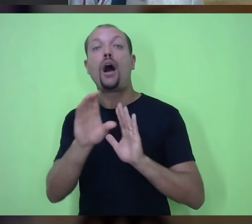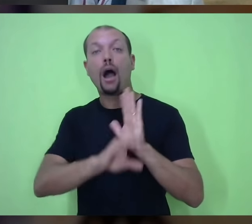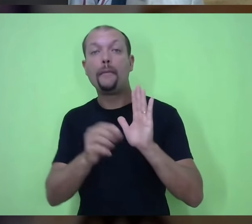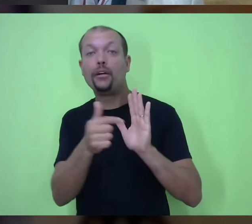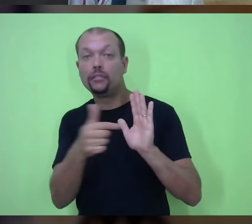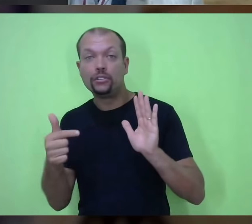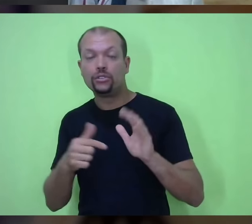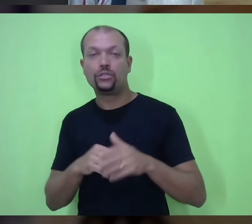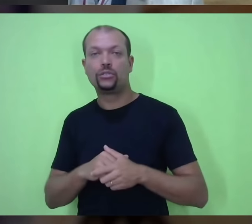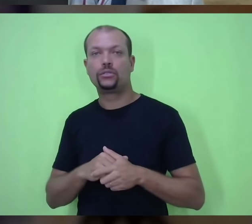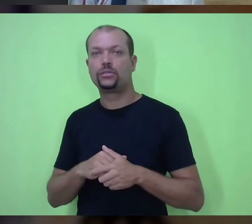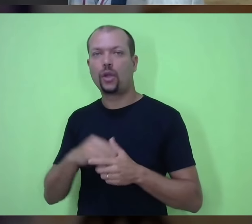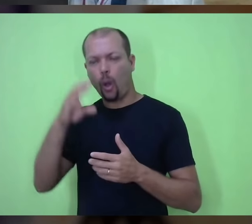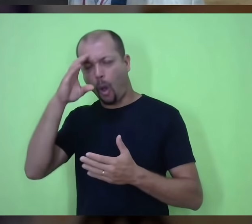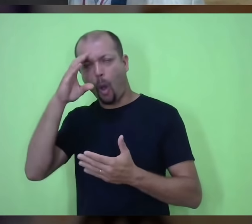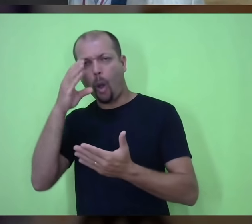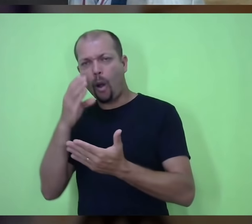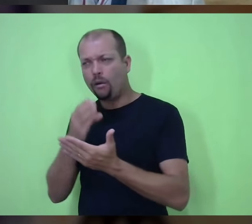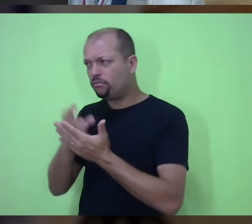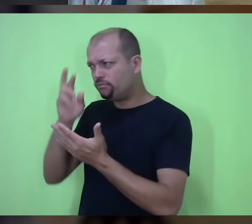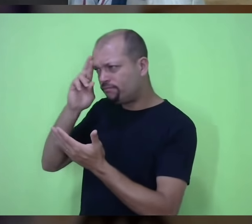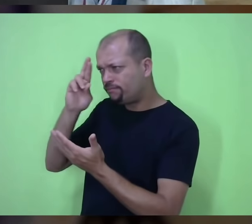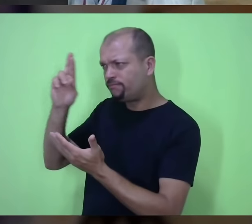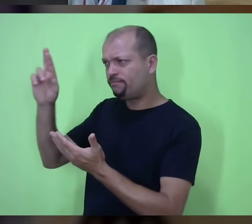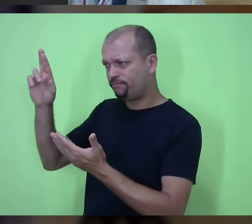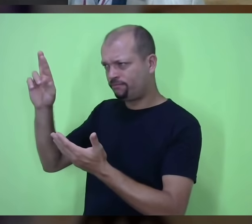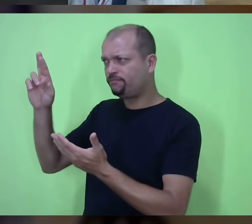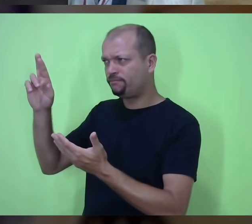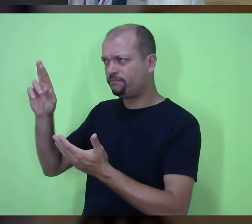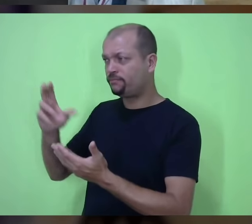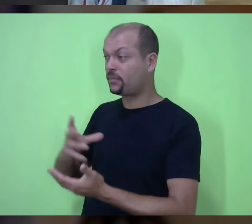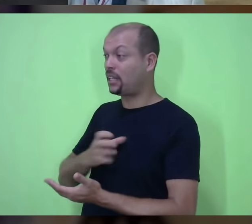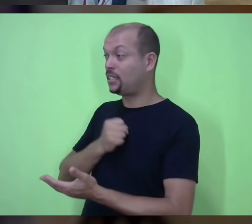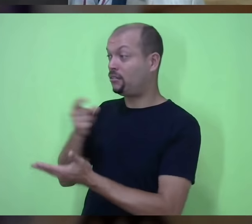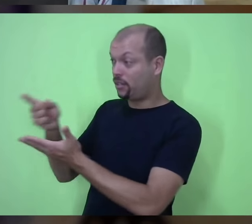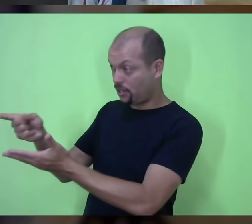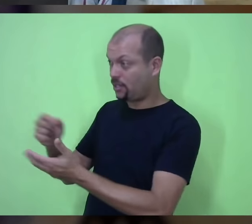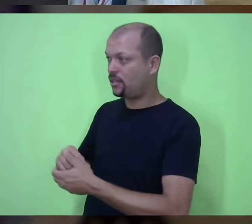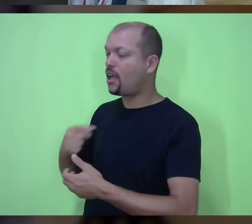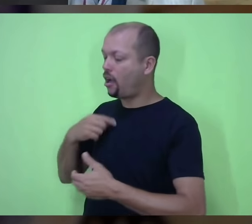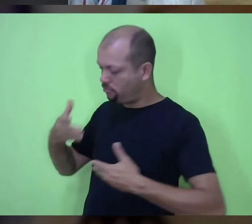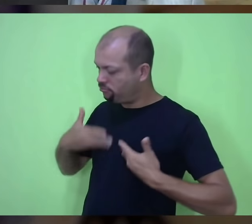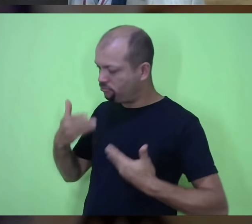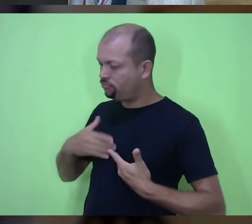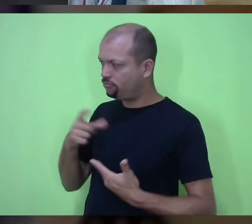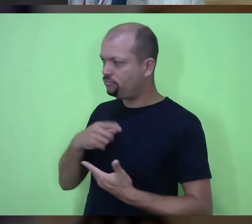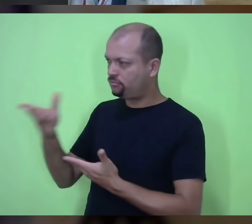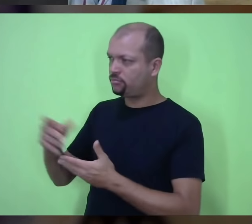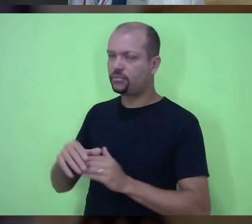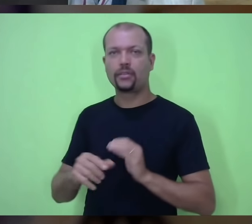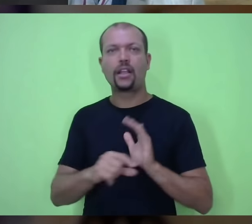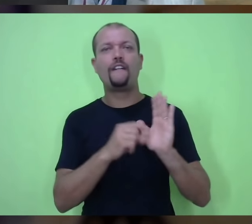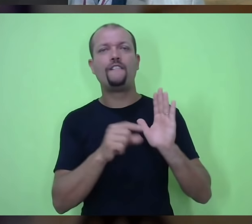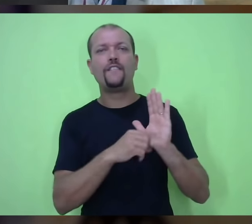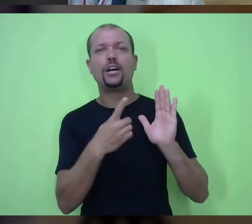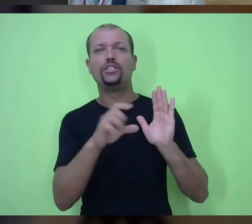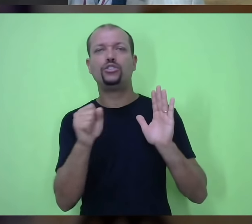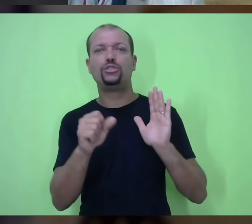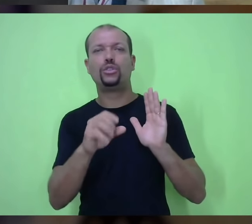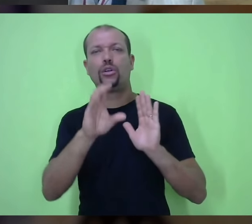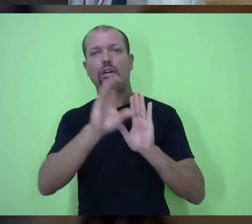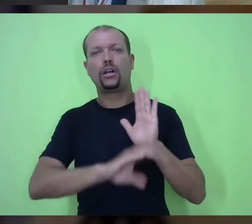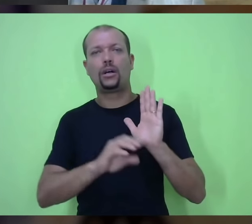22 de Salmos, confiou no Senhor, livre-o ele, salve-o, pois nele tenho prazer. Verso 18, do